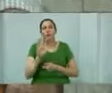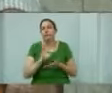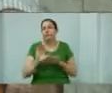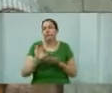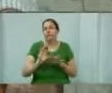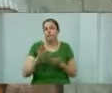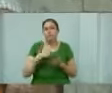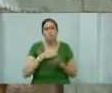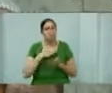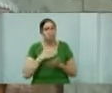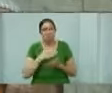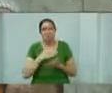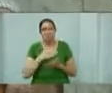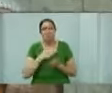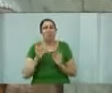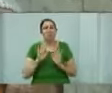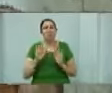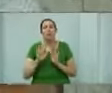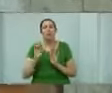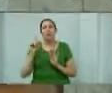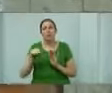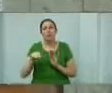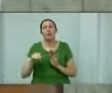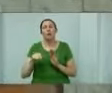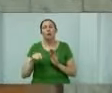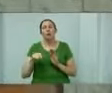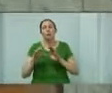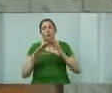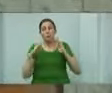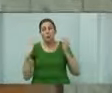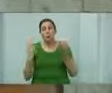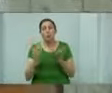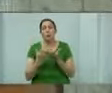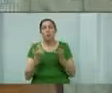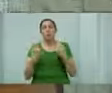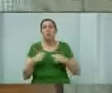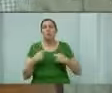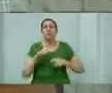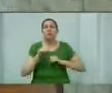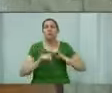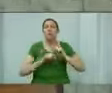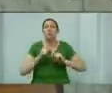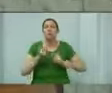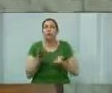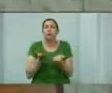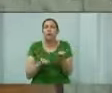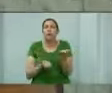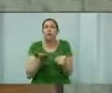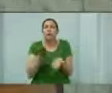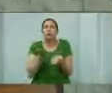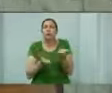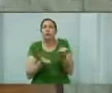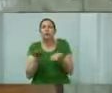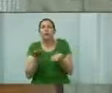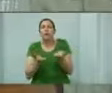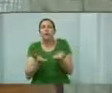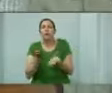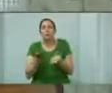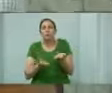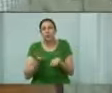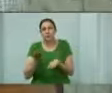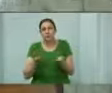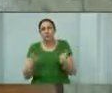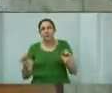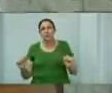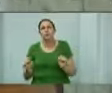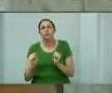de Vereadores, é da comunidade. Então, nós precisamos calibrar isso, nós precisamos fazer esse ponto de equilíbrio, que é o que